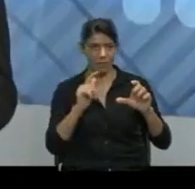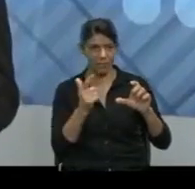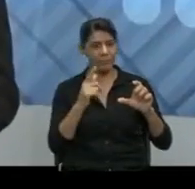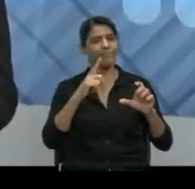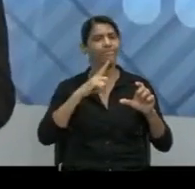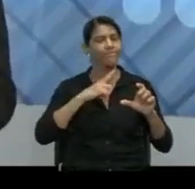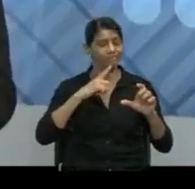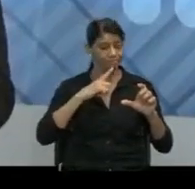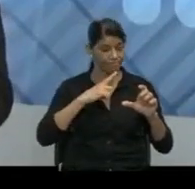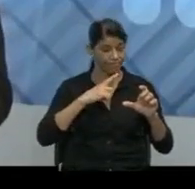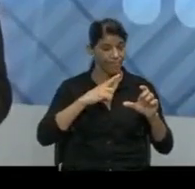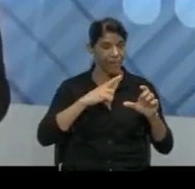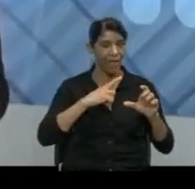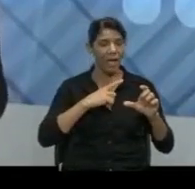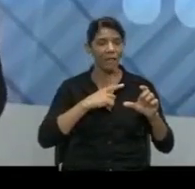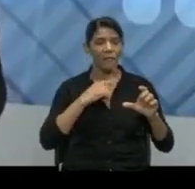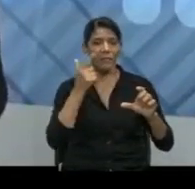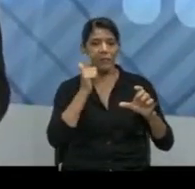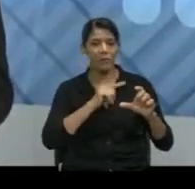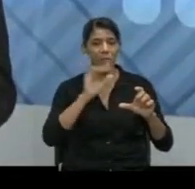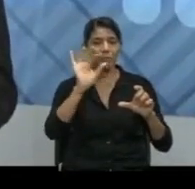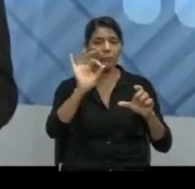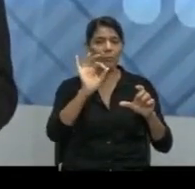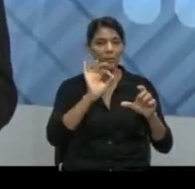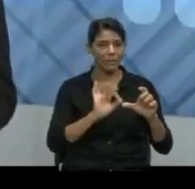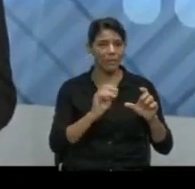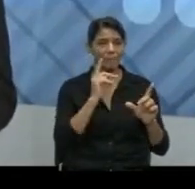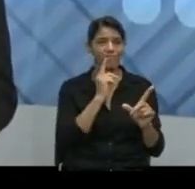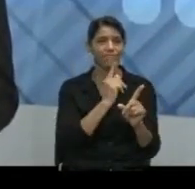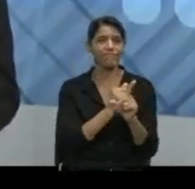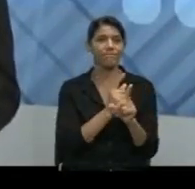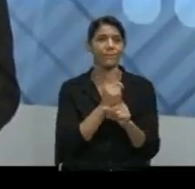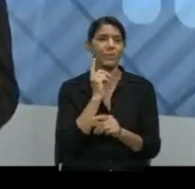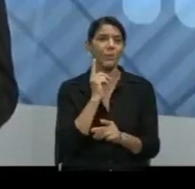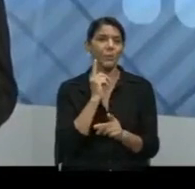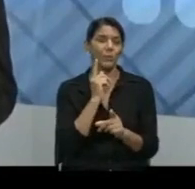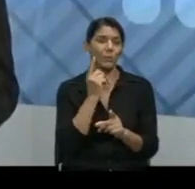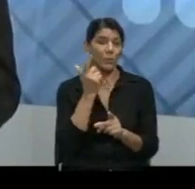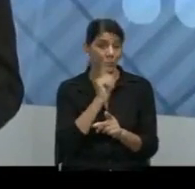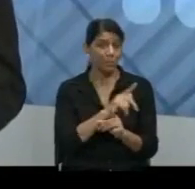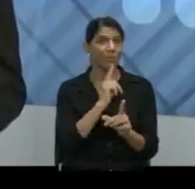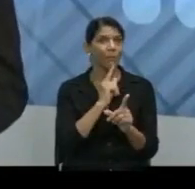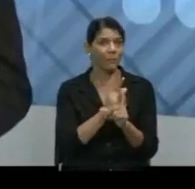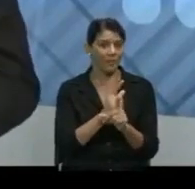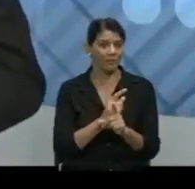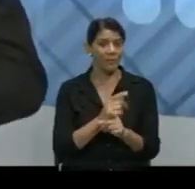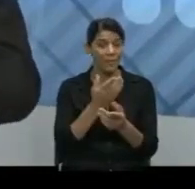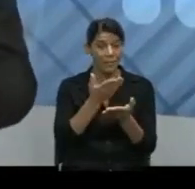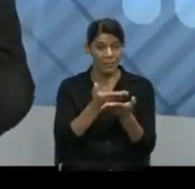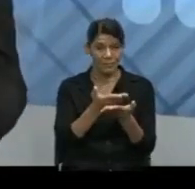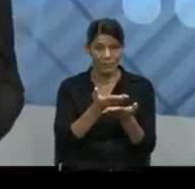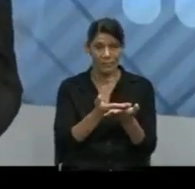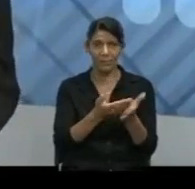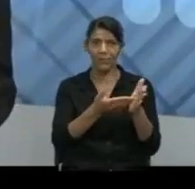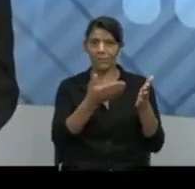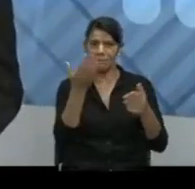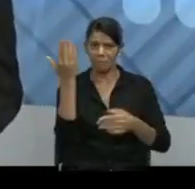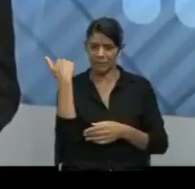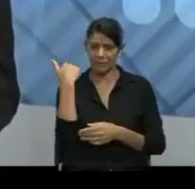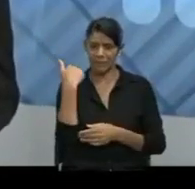você faz a proporção e você consegue encontrá-los, tudo bem? Então, na aula passada, a gente fez um resumão sobre